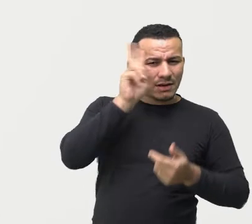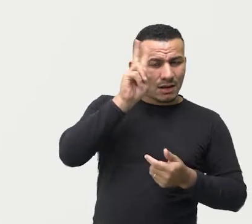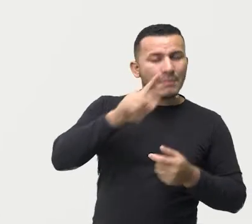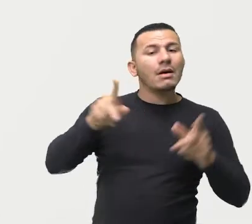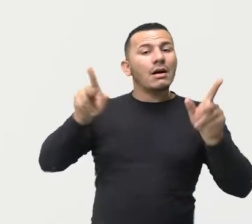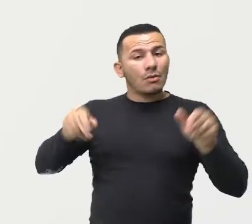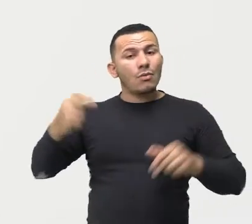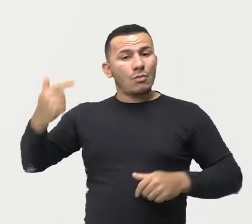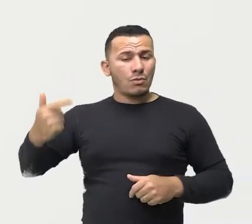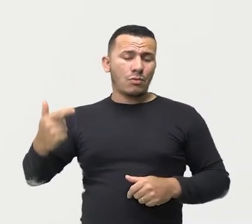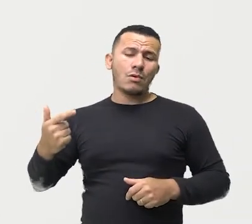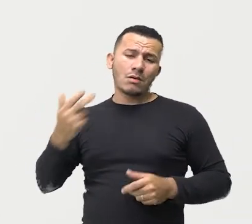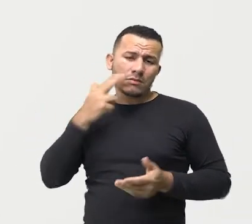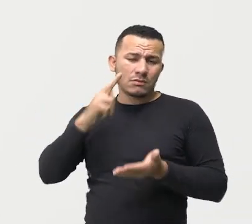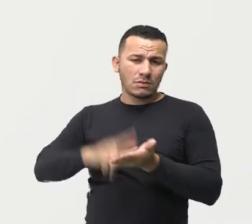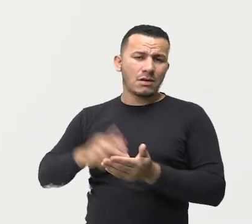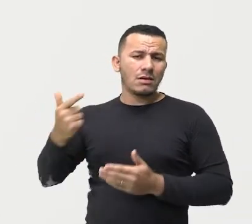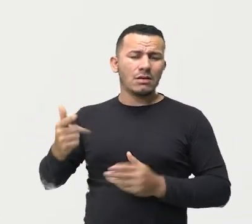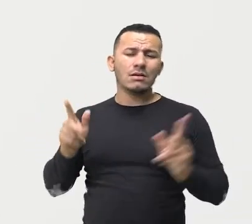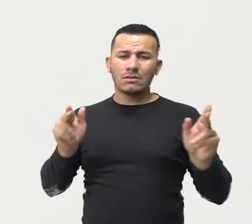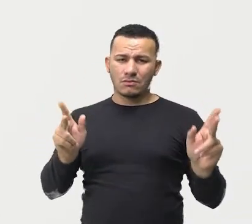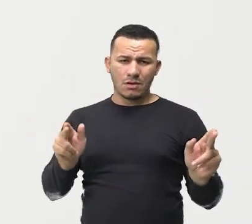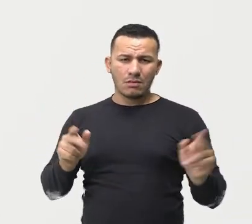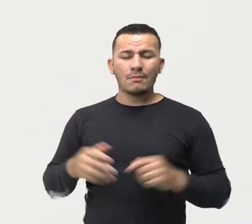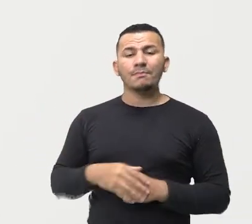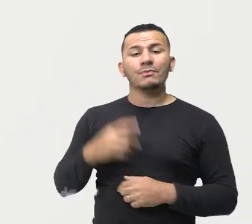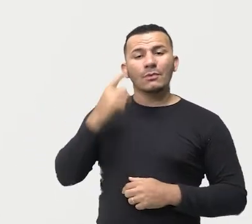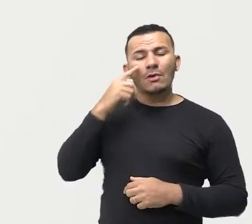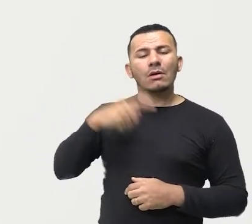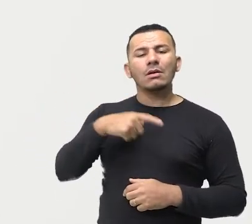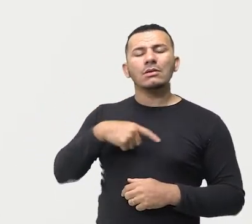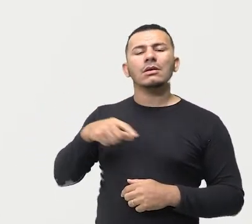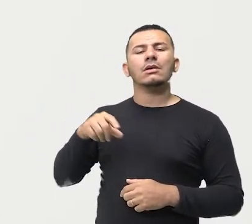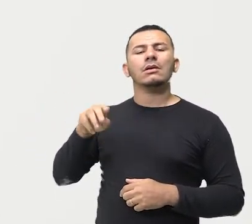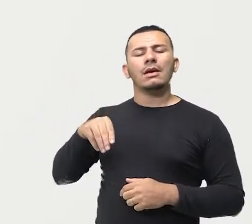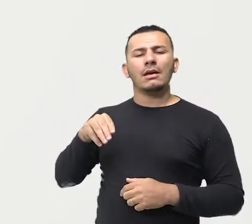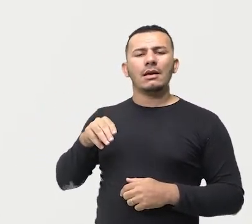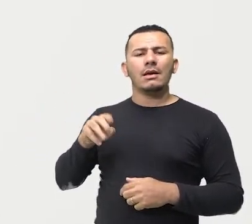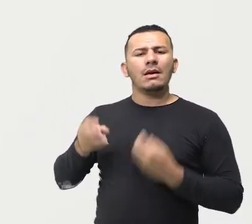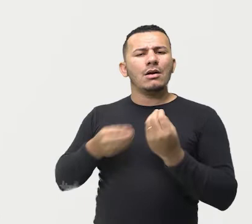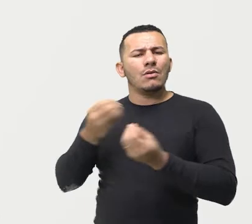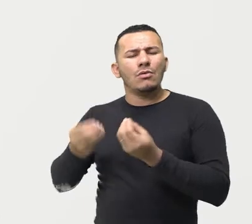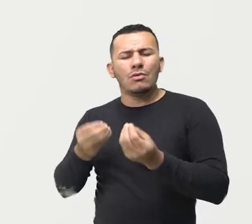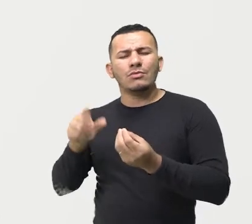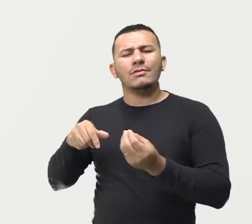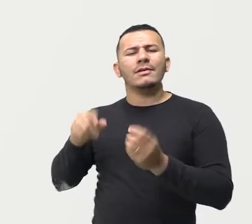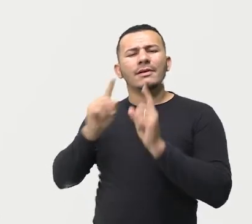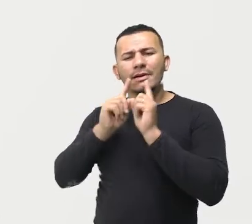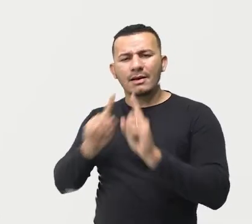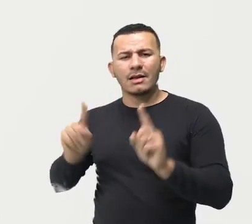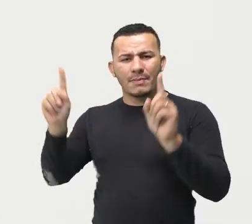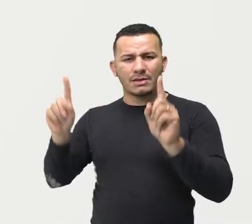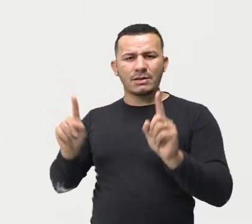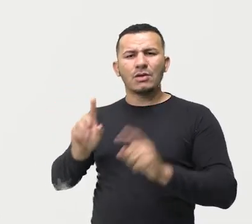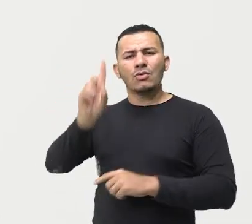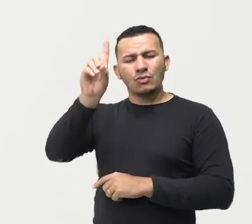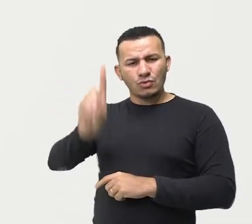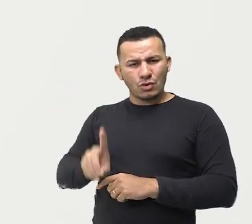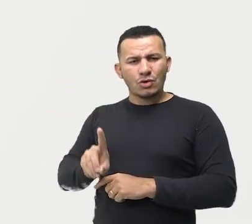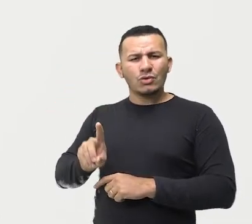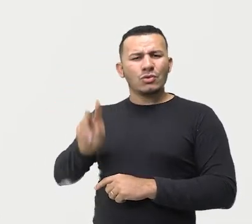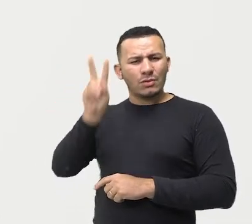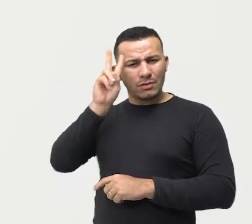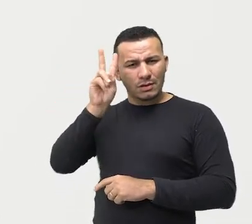nós temos um objeto da reclamação Qual é o objeto a maneira relapsa com que o diretor foi